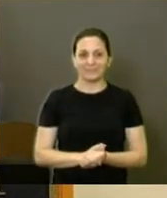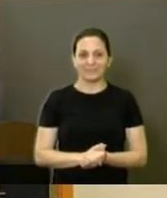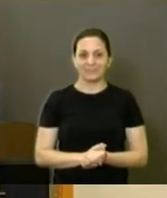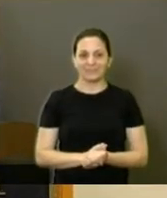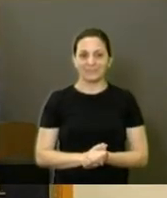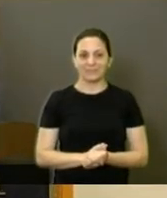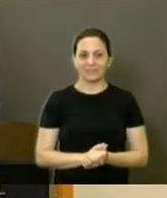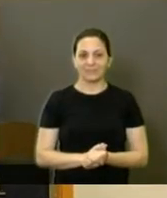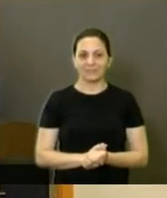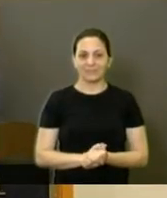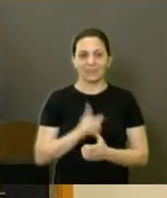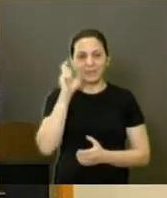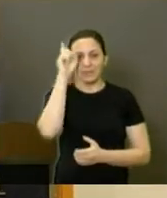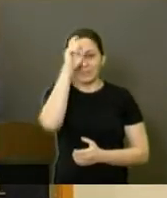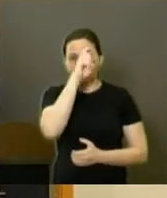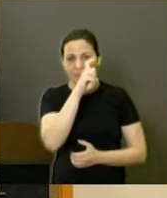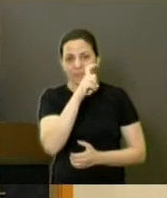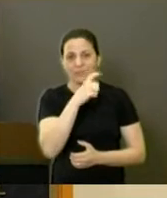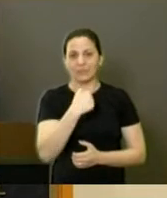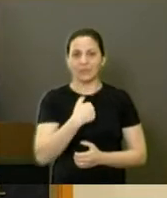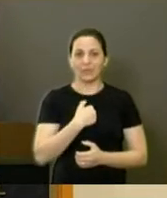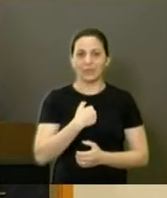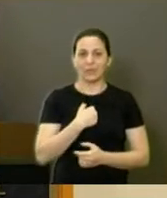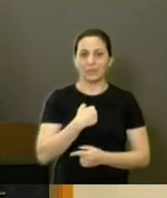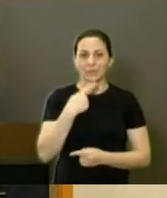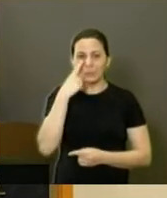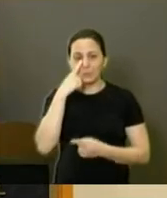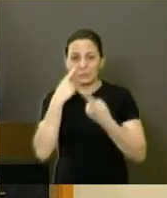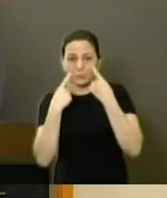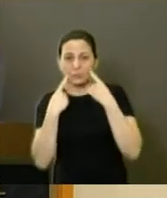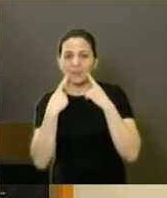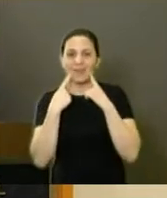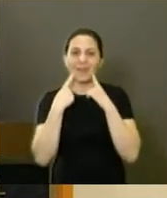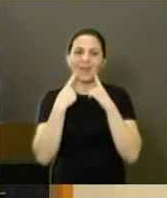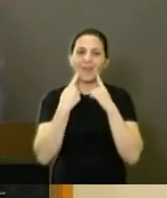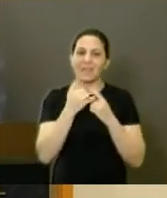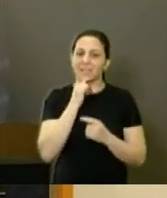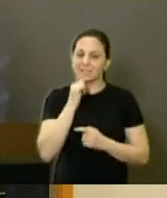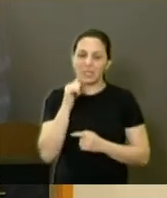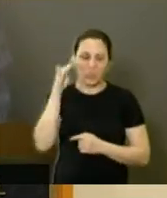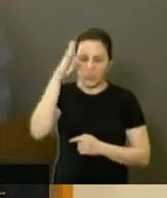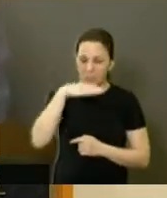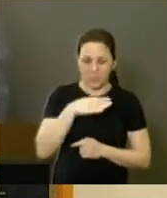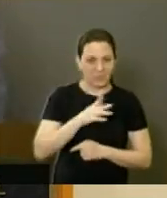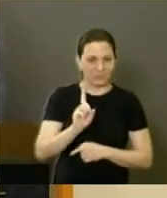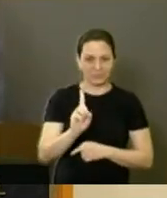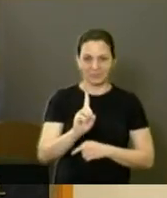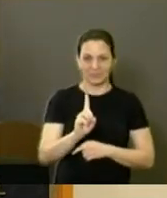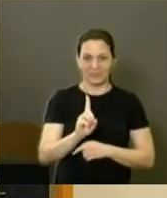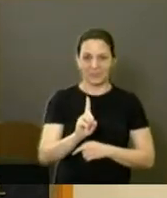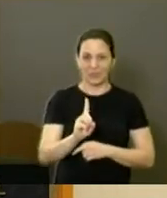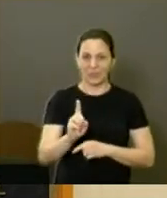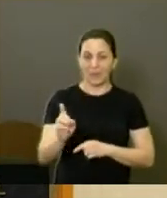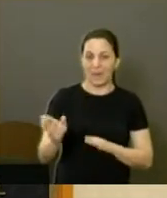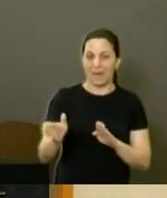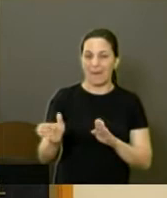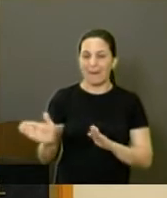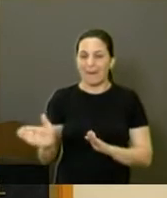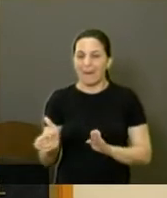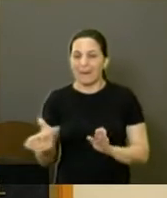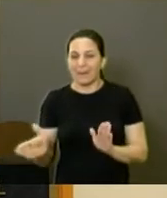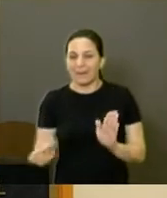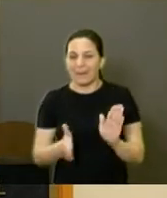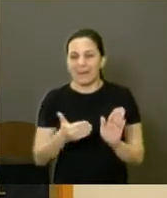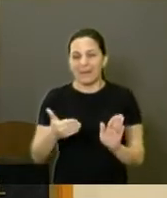É, não, está difícil. Vamos tentar ver se eu consigo fazer sem chorar para não dar mau exemplo. Não tem. Não, vou tomar uma cintada em casa quando eu chegar. Não